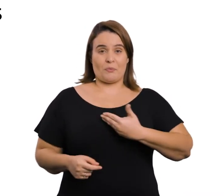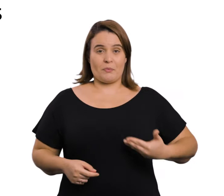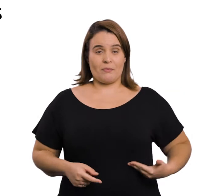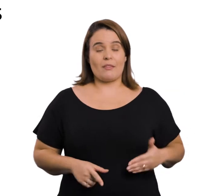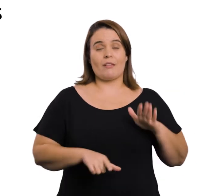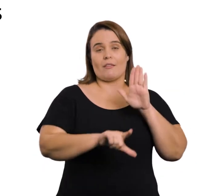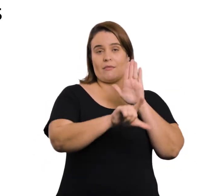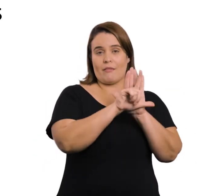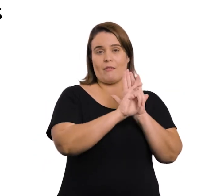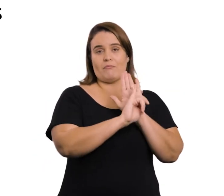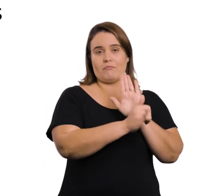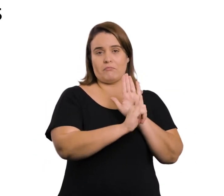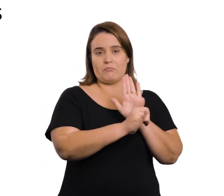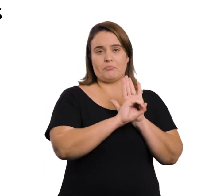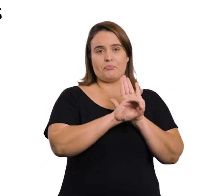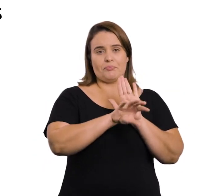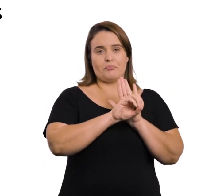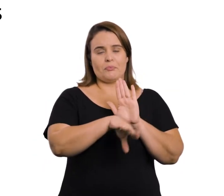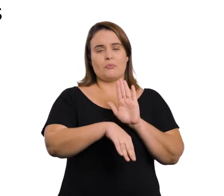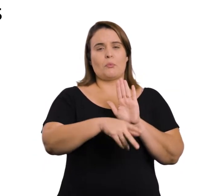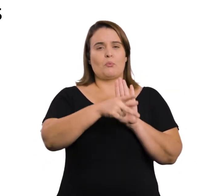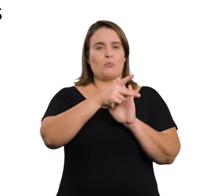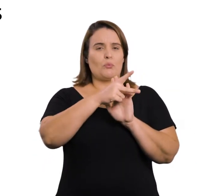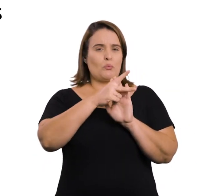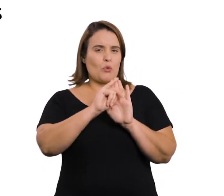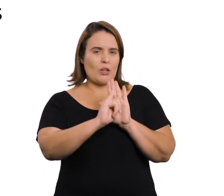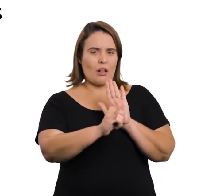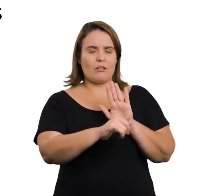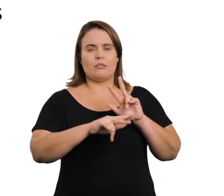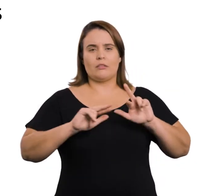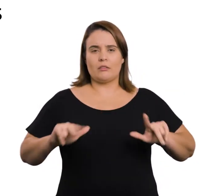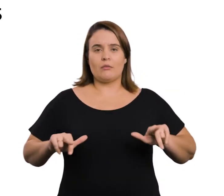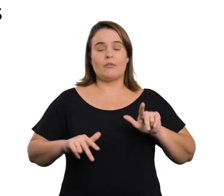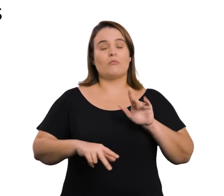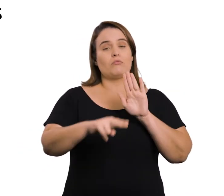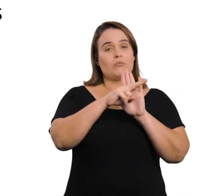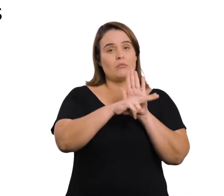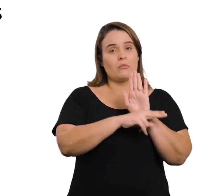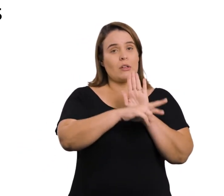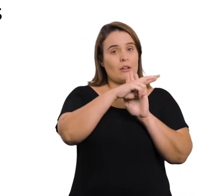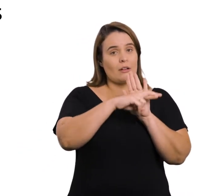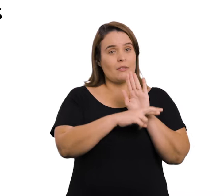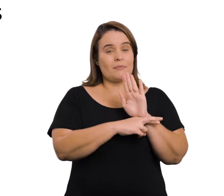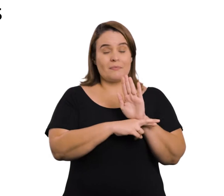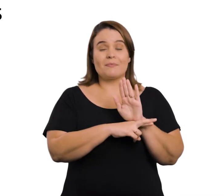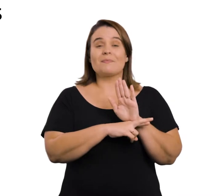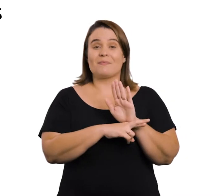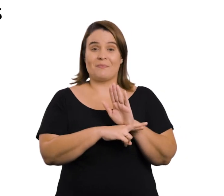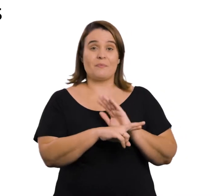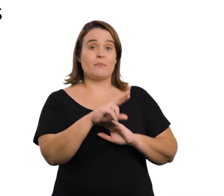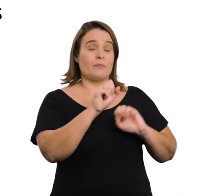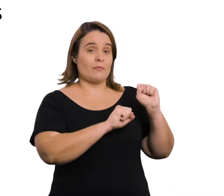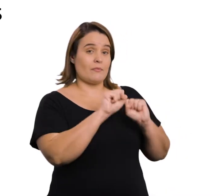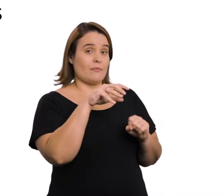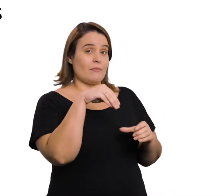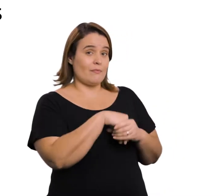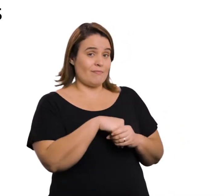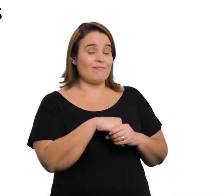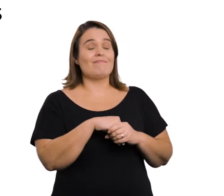políticas públicas, leis, decretos, portarias, etc., normas e regulamentos,